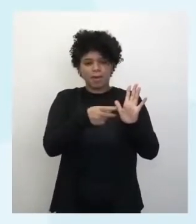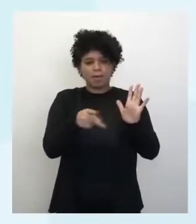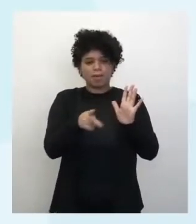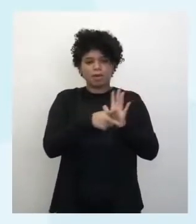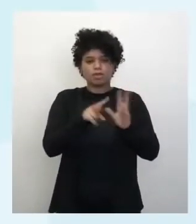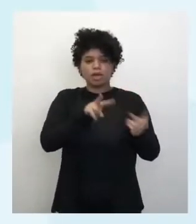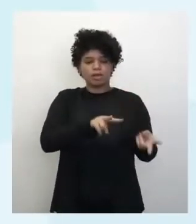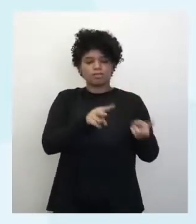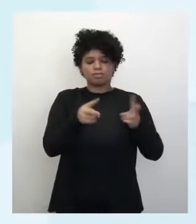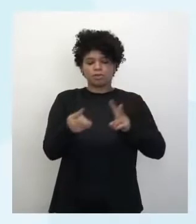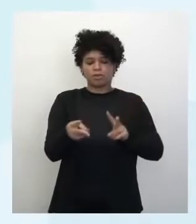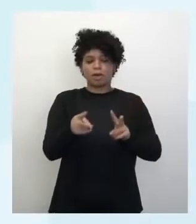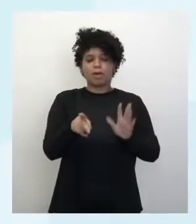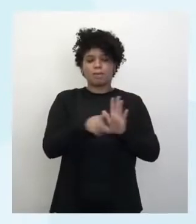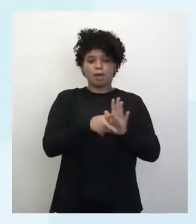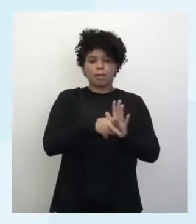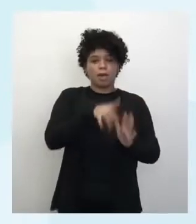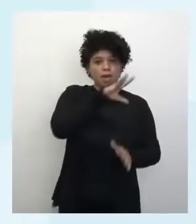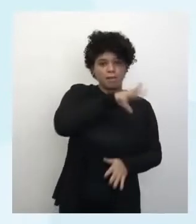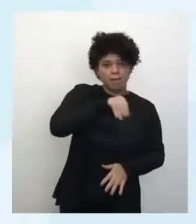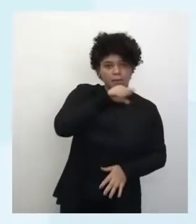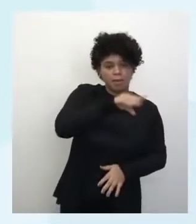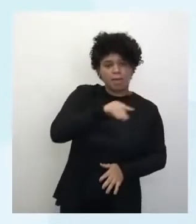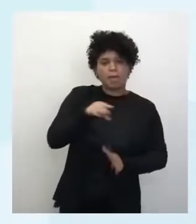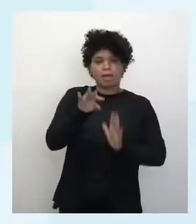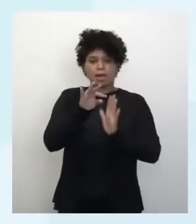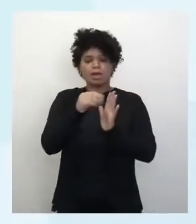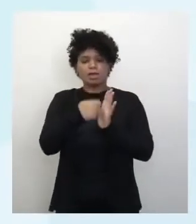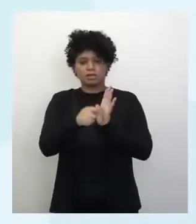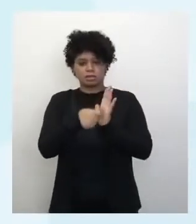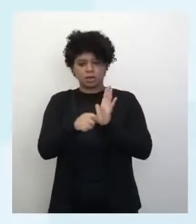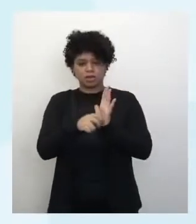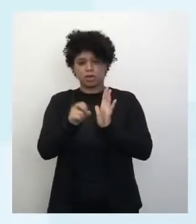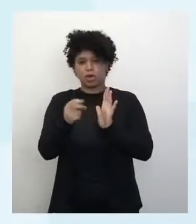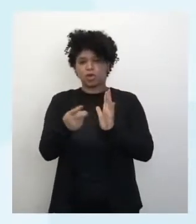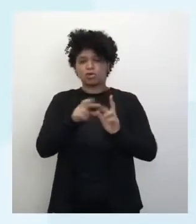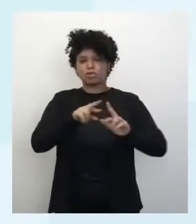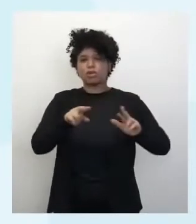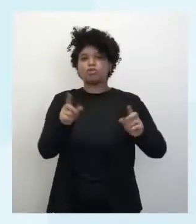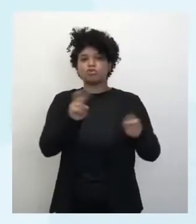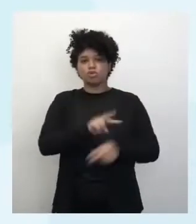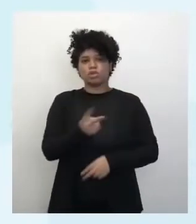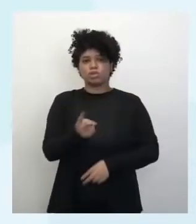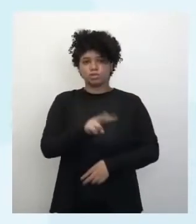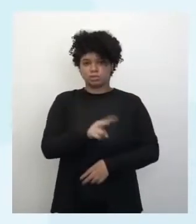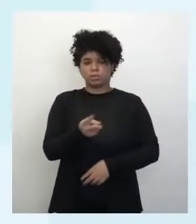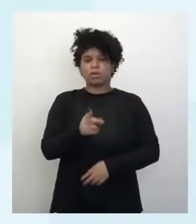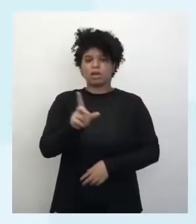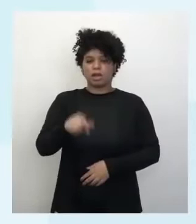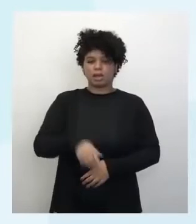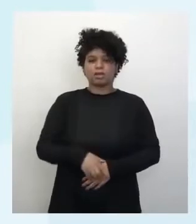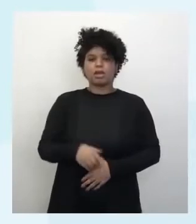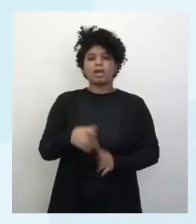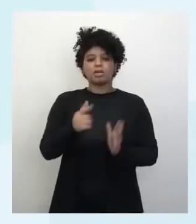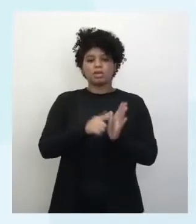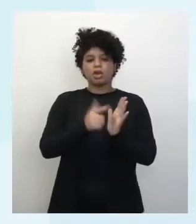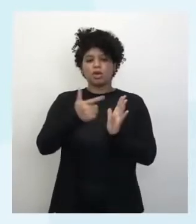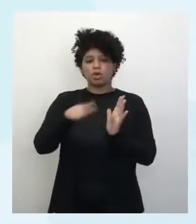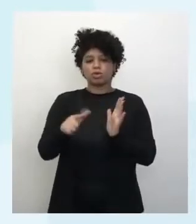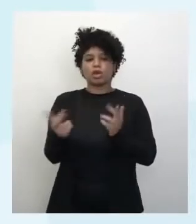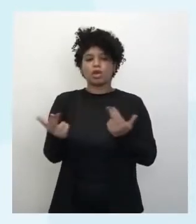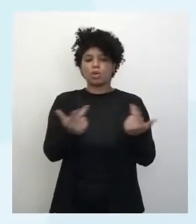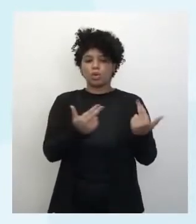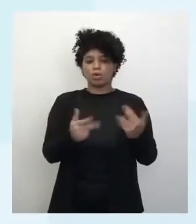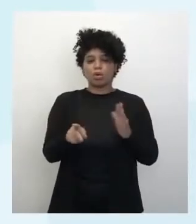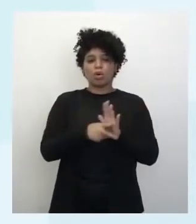de transformação de um texto oral, escrito ou multissemiótico em outro texto, na mesma